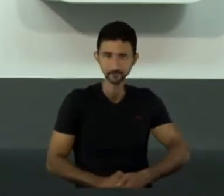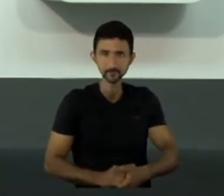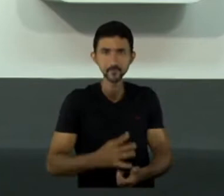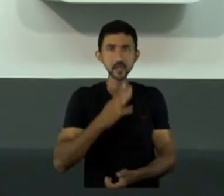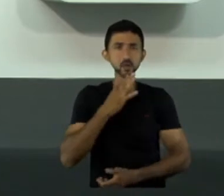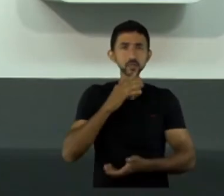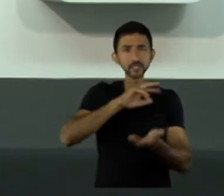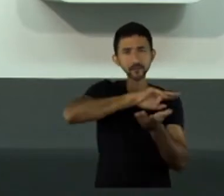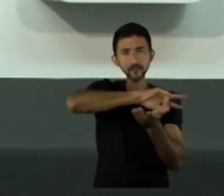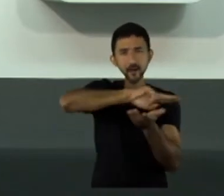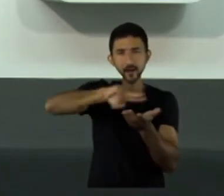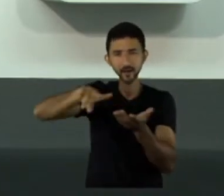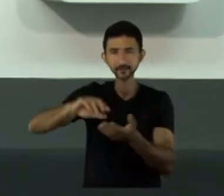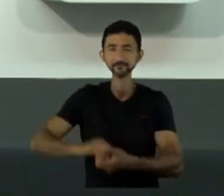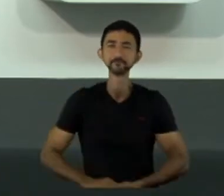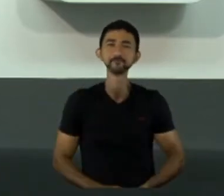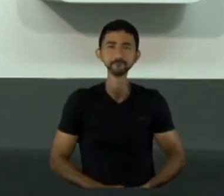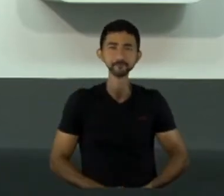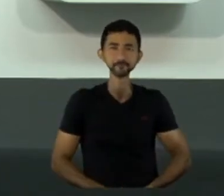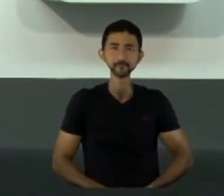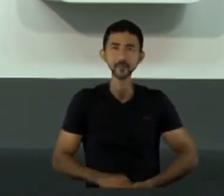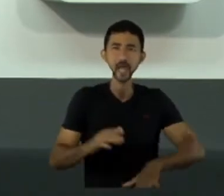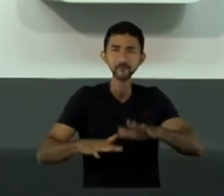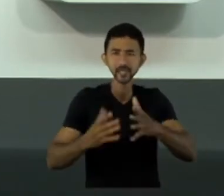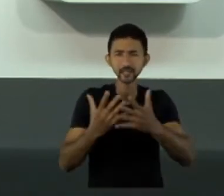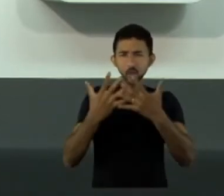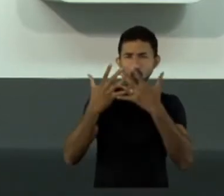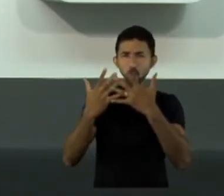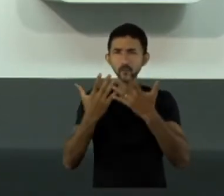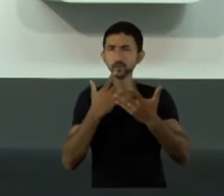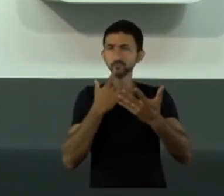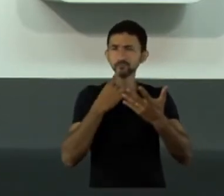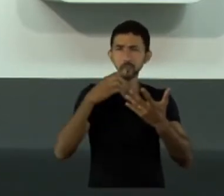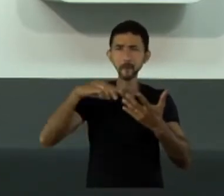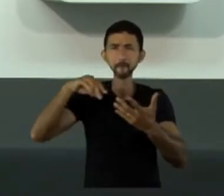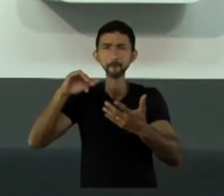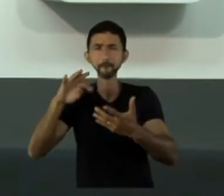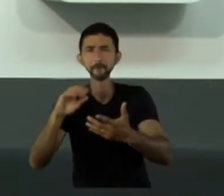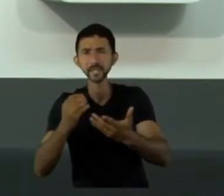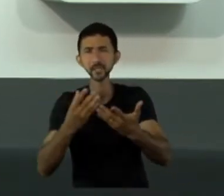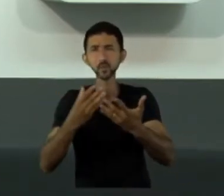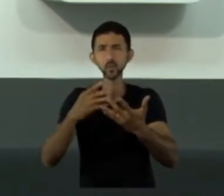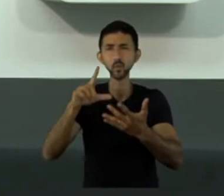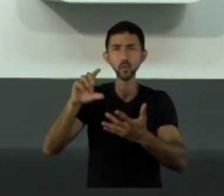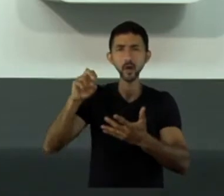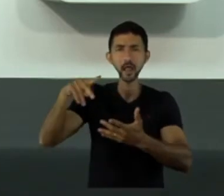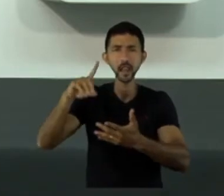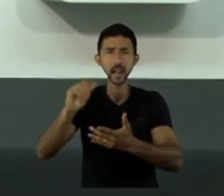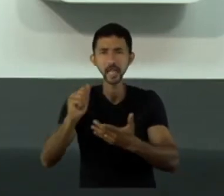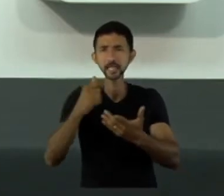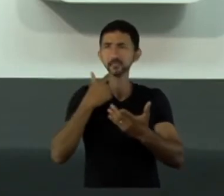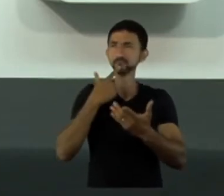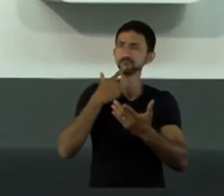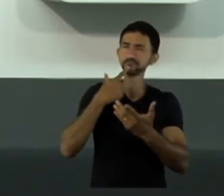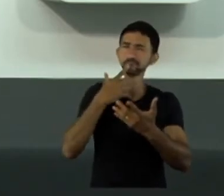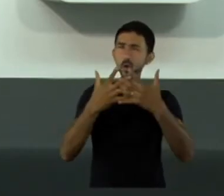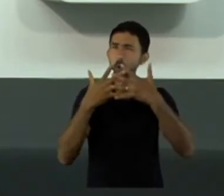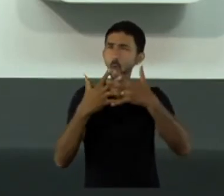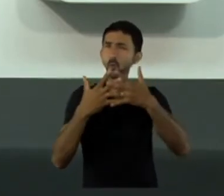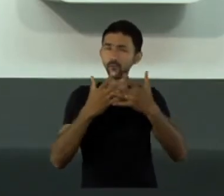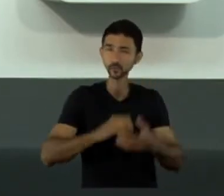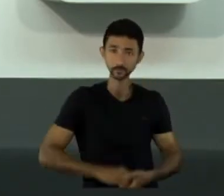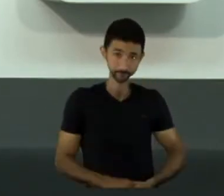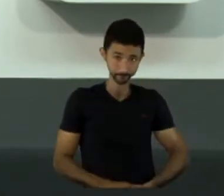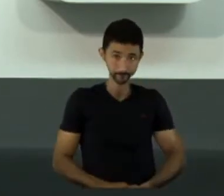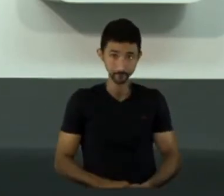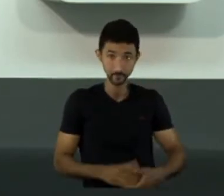uma diversidade, né? Então, às vezes se confunde o que é mito, o que é lenda, mas aqui ainda no quarto e quinto ano, é